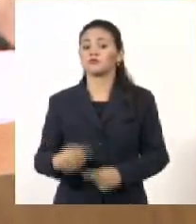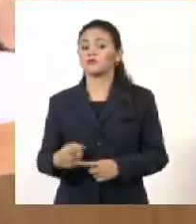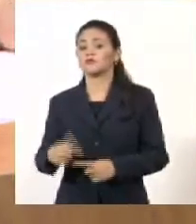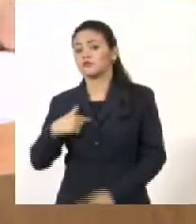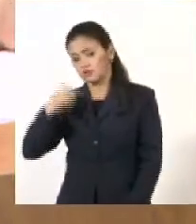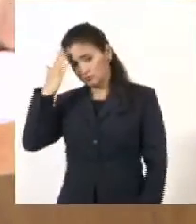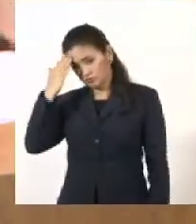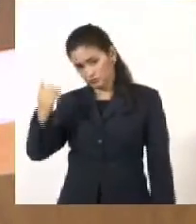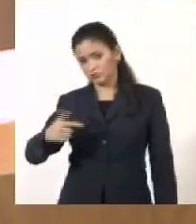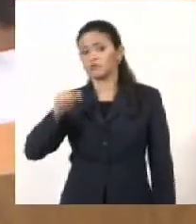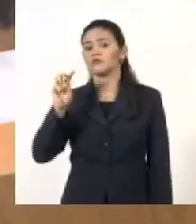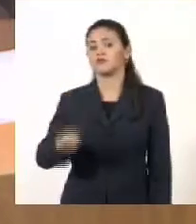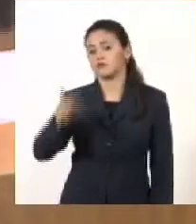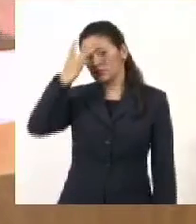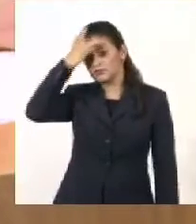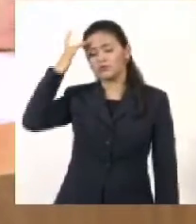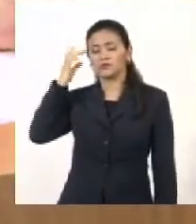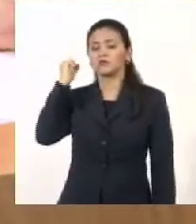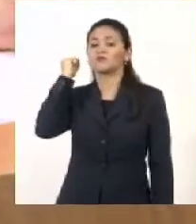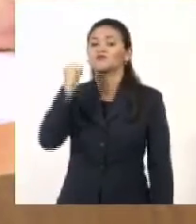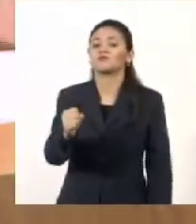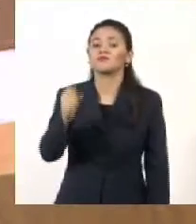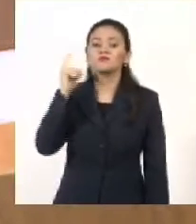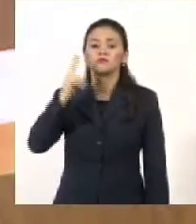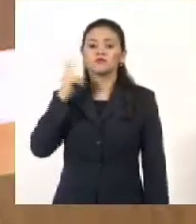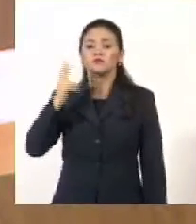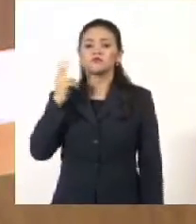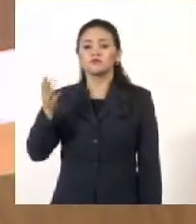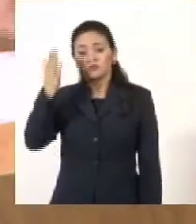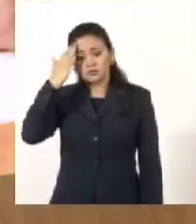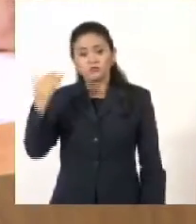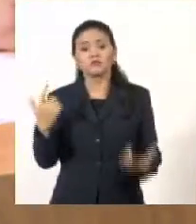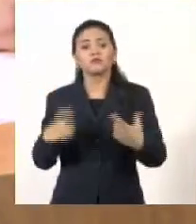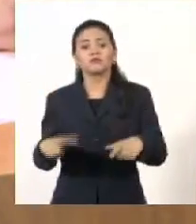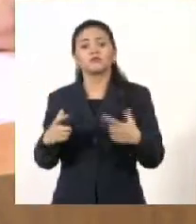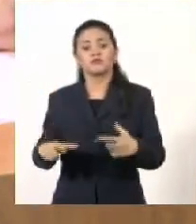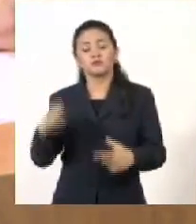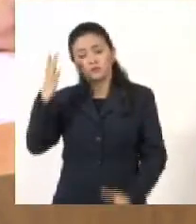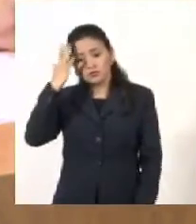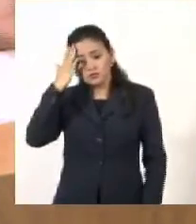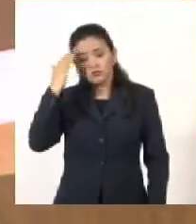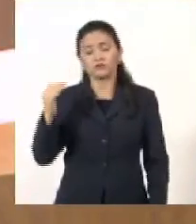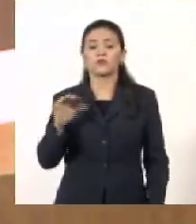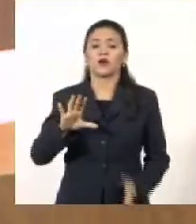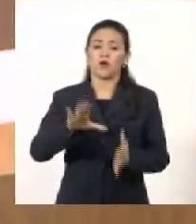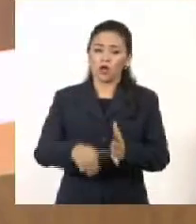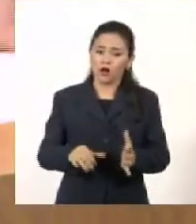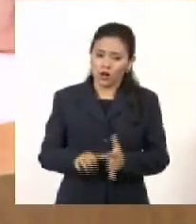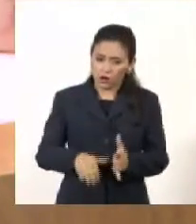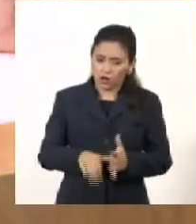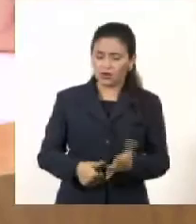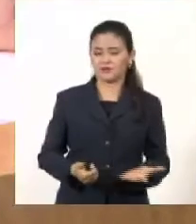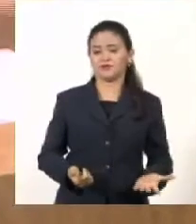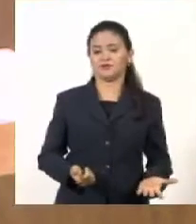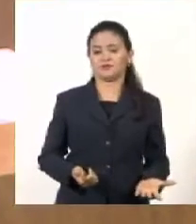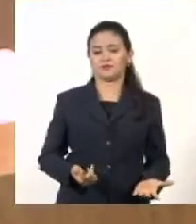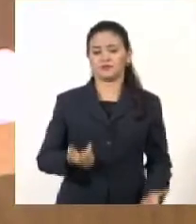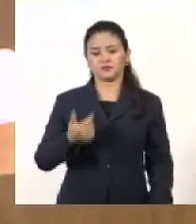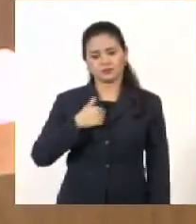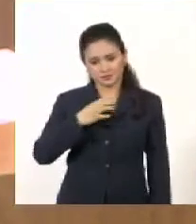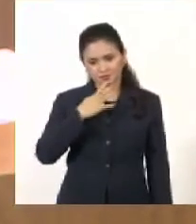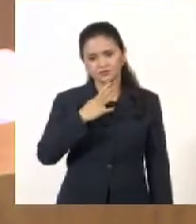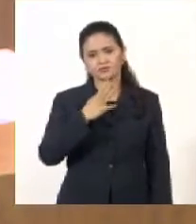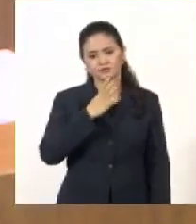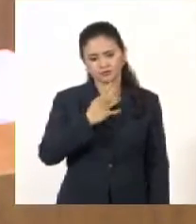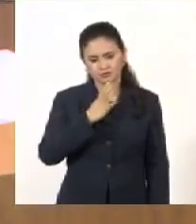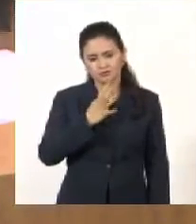o vereador, sei aonde foi e sei que foi um problema do assalto. Conheço, inclusive, teve perto de ser